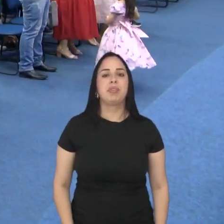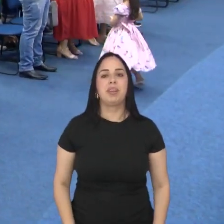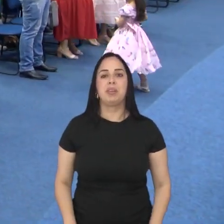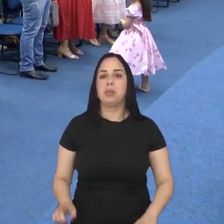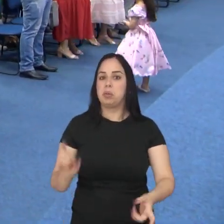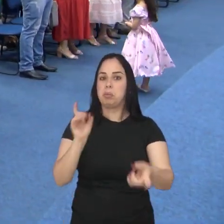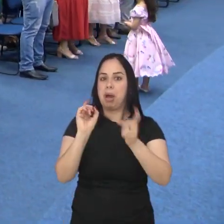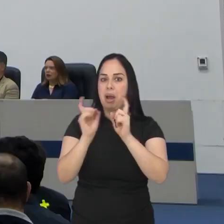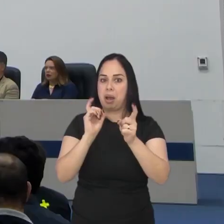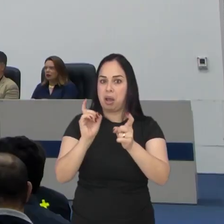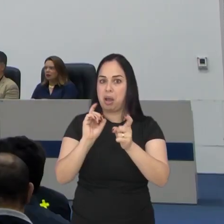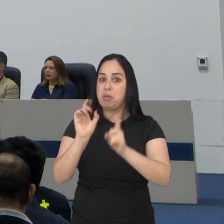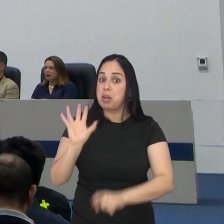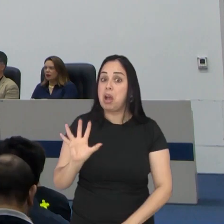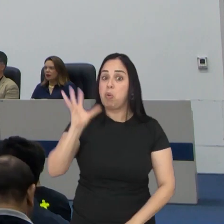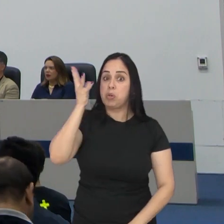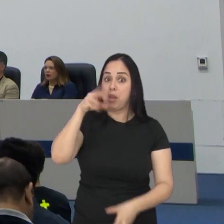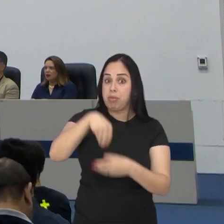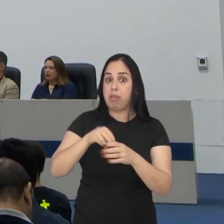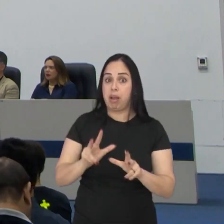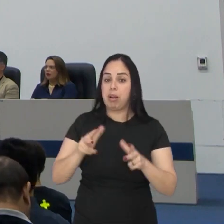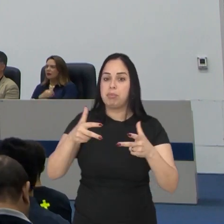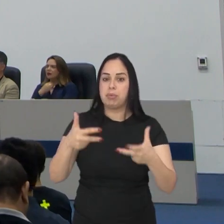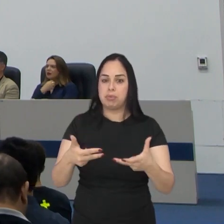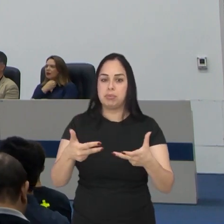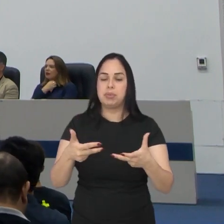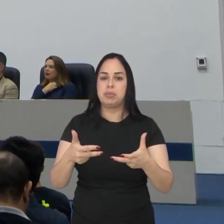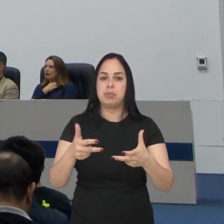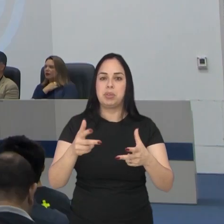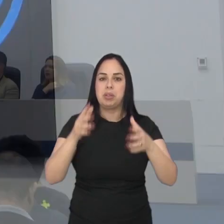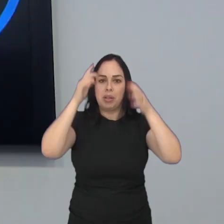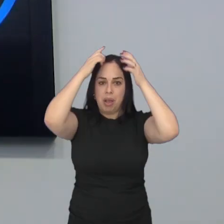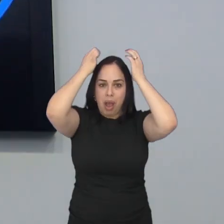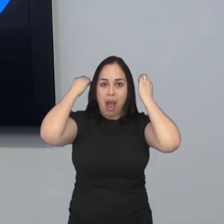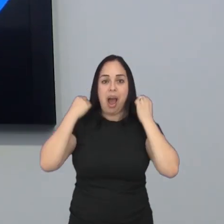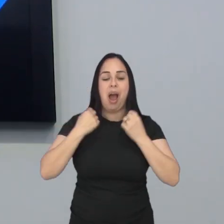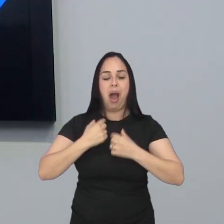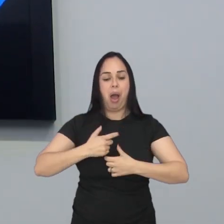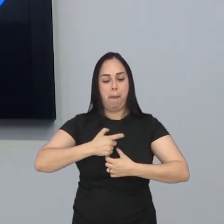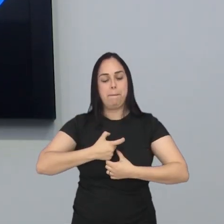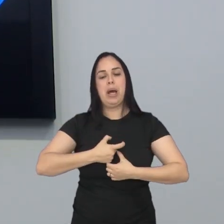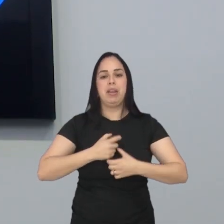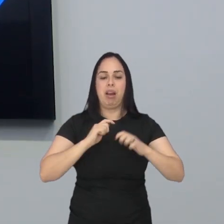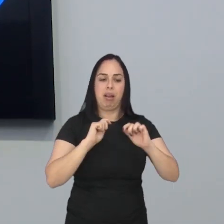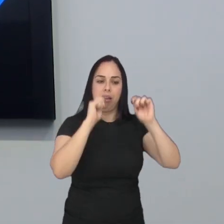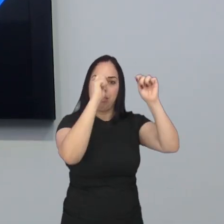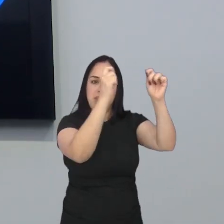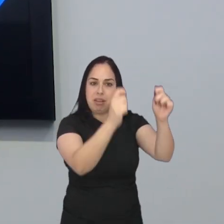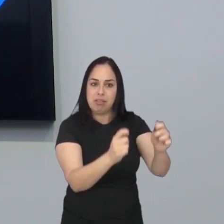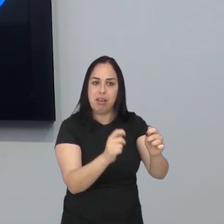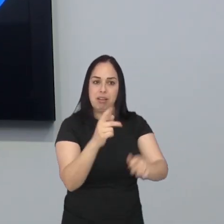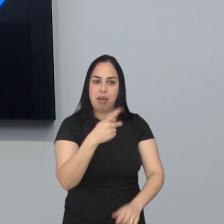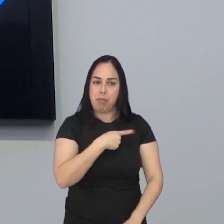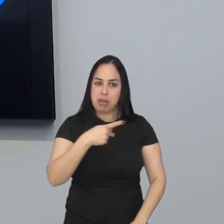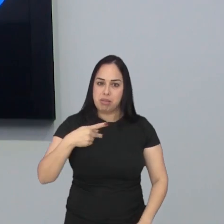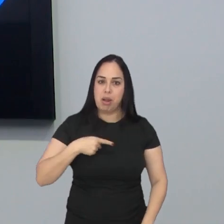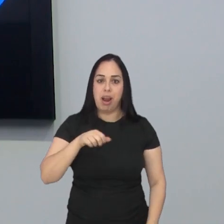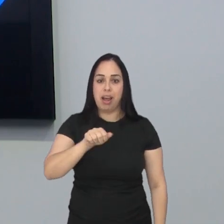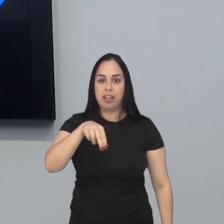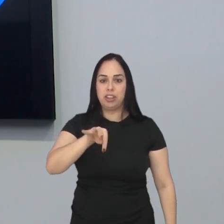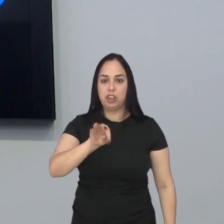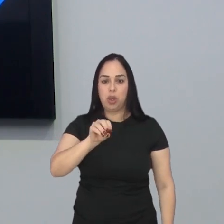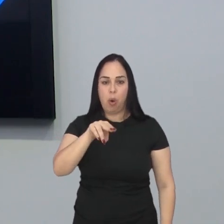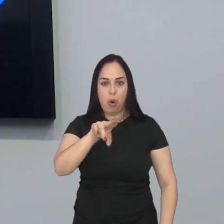Em cerimônia realizada no plenário da Câmara, foi outorgada a medalha Cassiano Ricardo em homenagem ao pastor